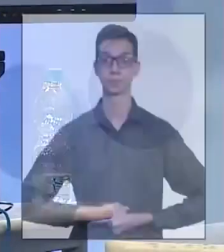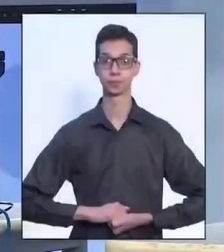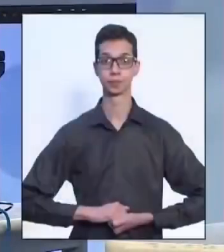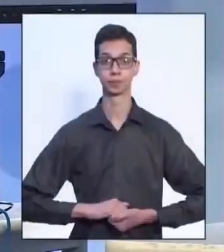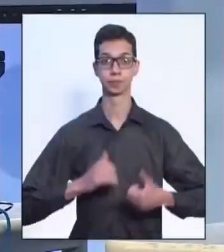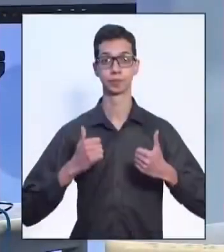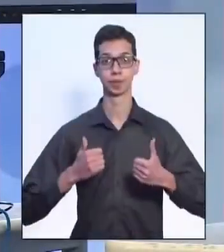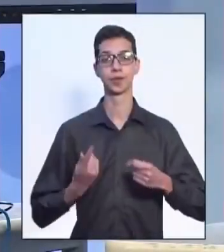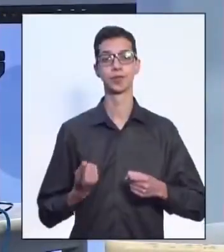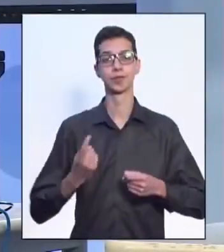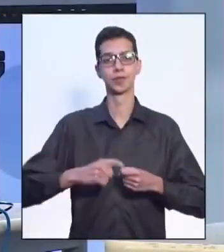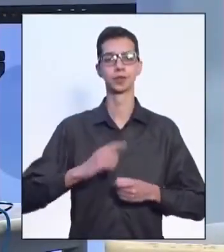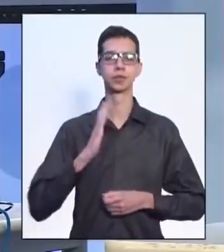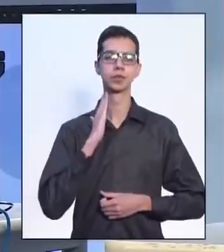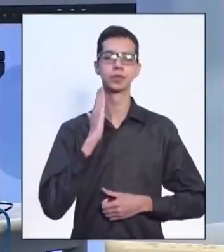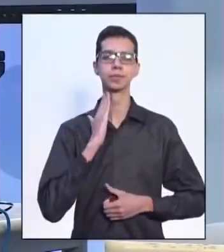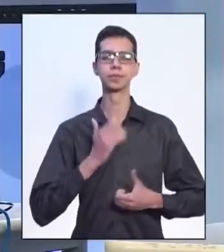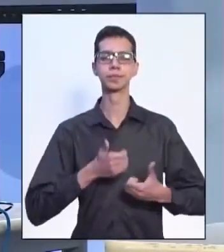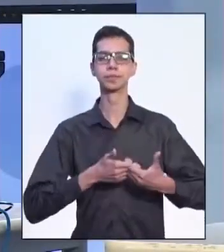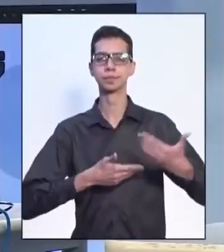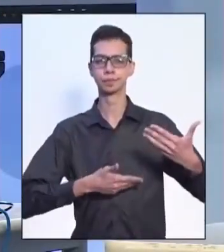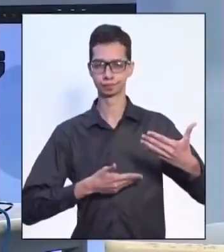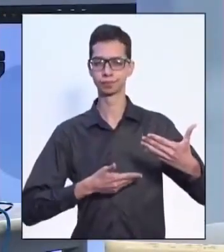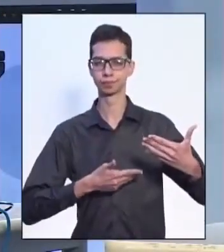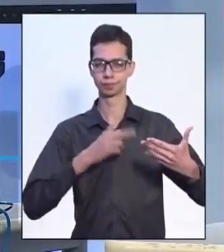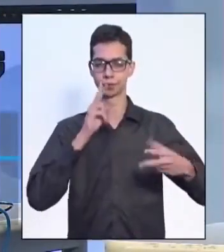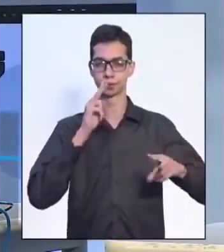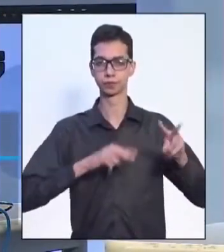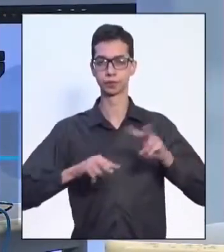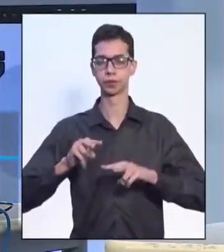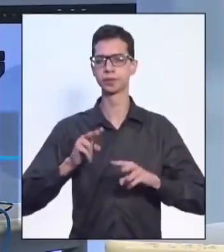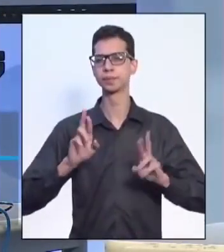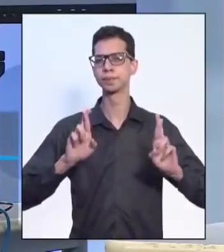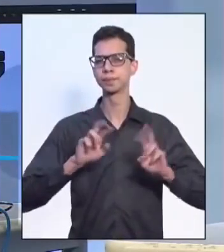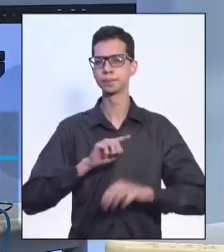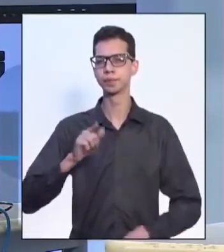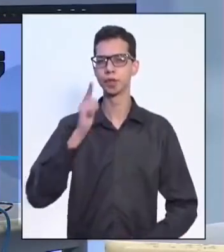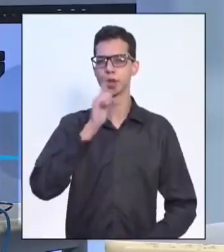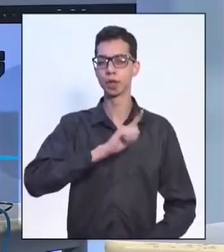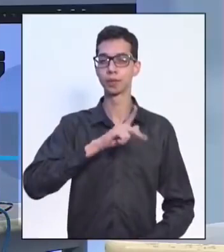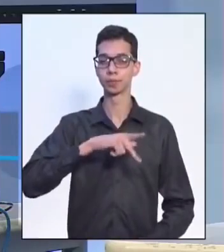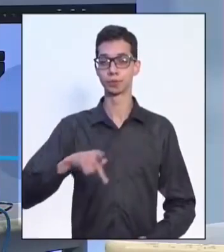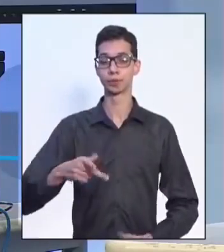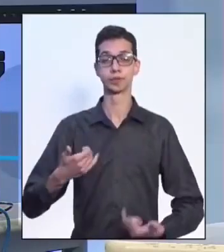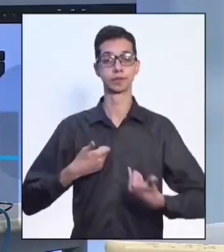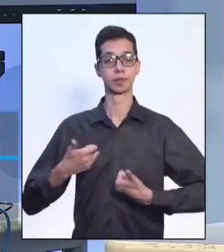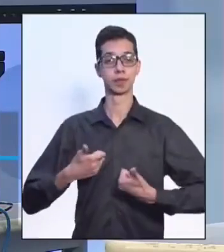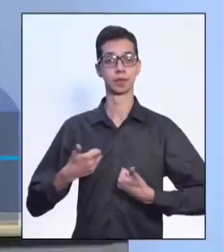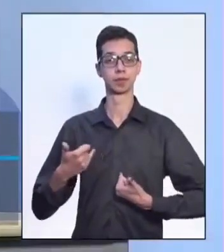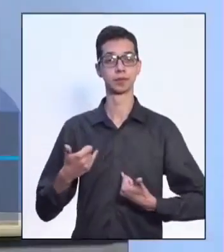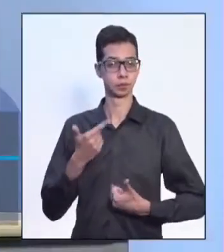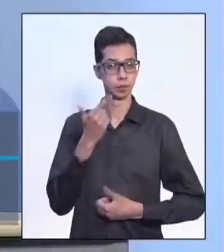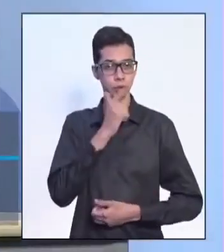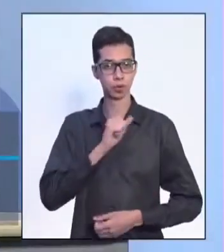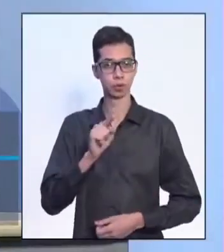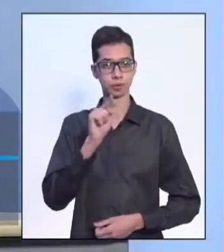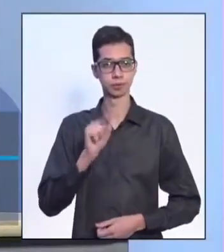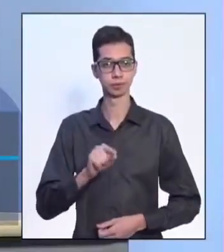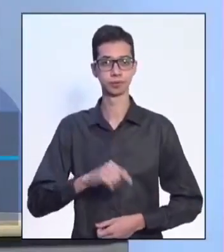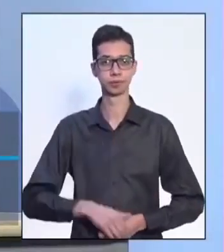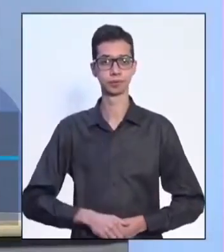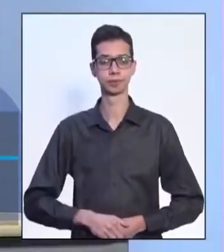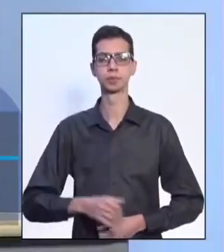Muito bem, retornamos do chat. Espero que vocês tenham conseguido. A professora Roberta vai me contar. Eles conseguiram? Conseguiram